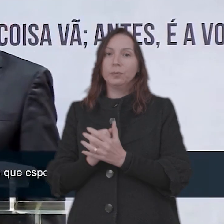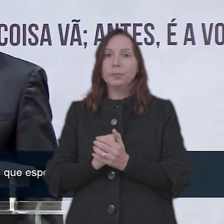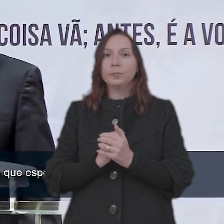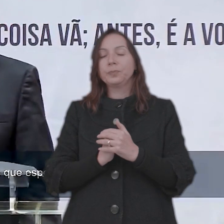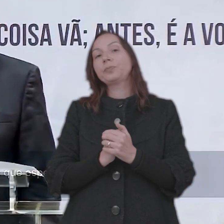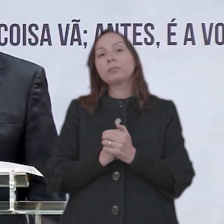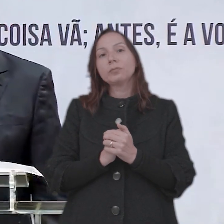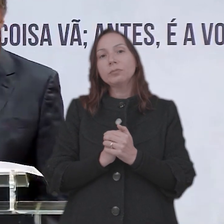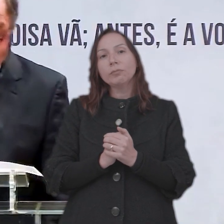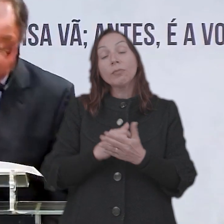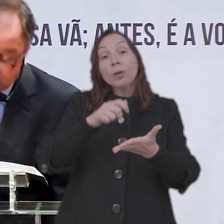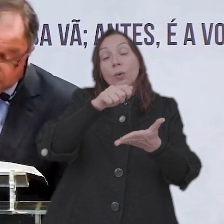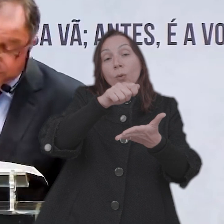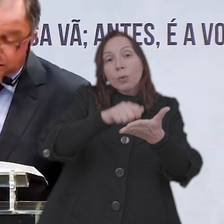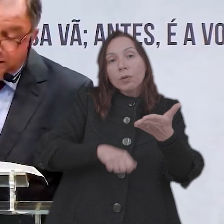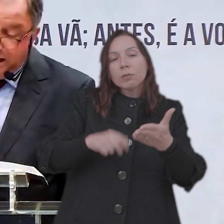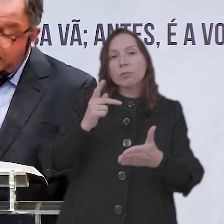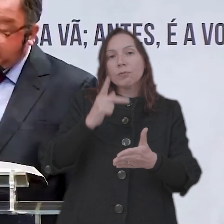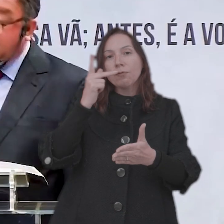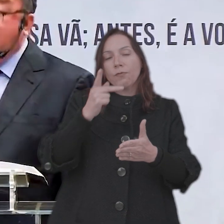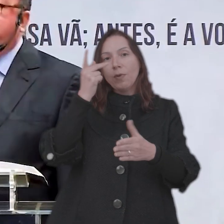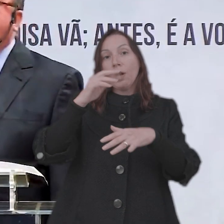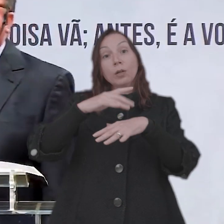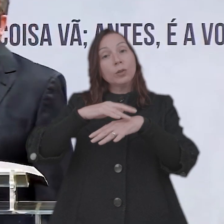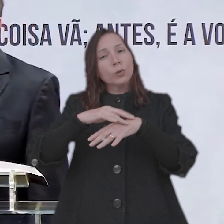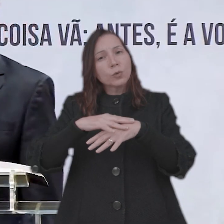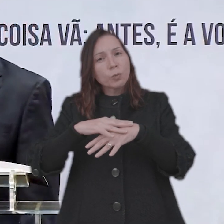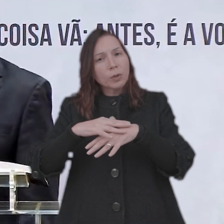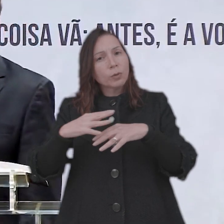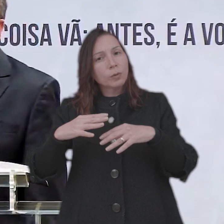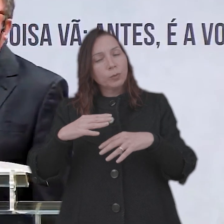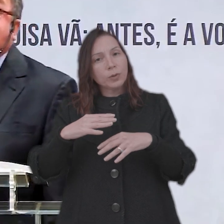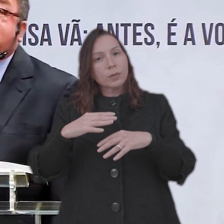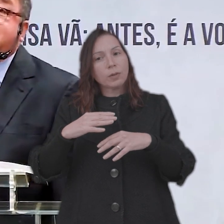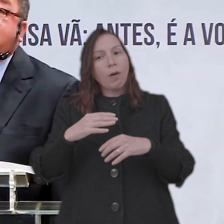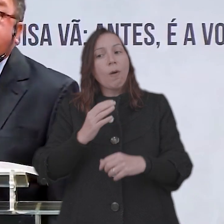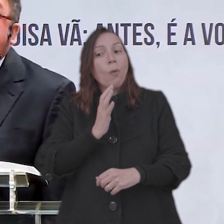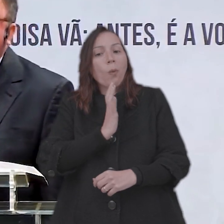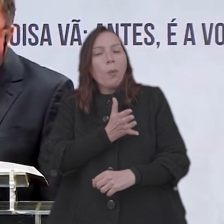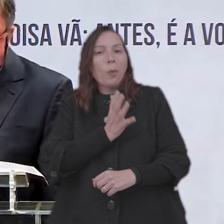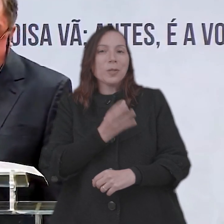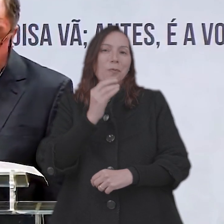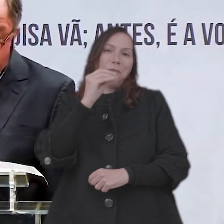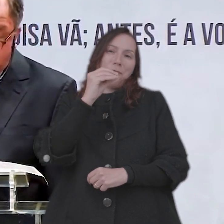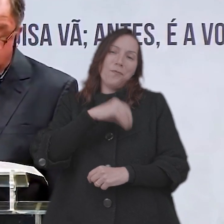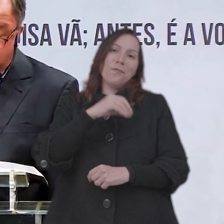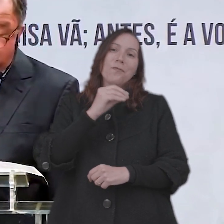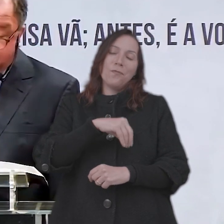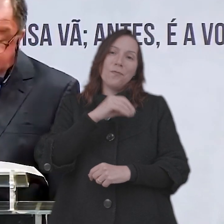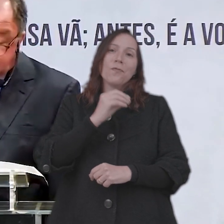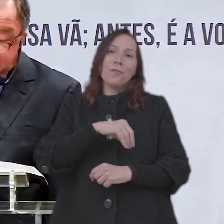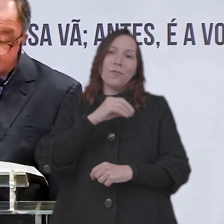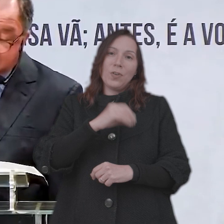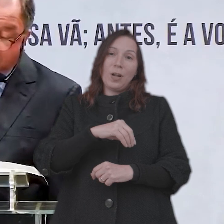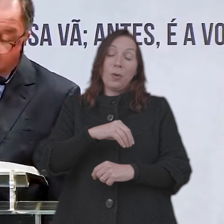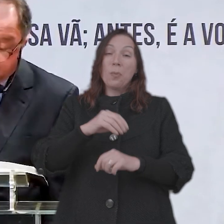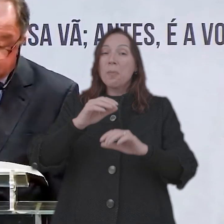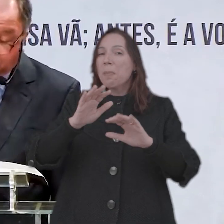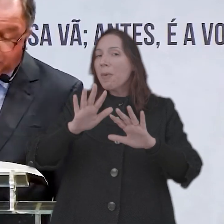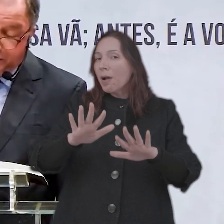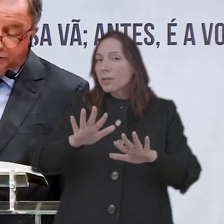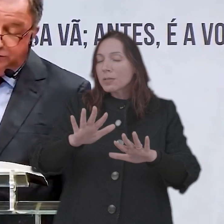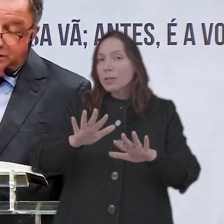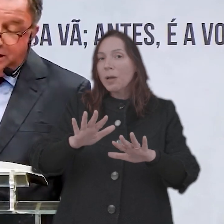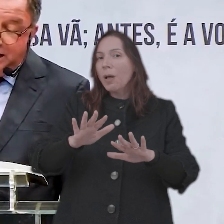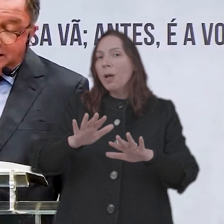fala de uma doença, que é o enfraquecimento do coração. Preste atenção para a